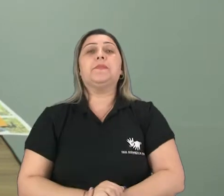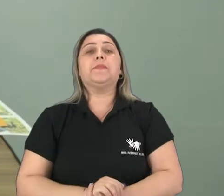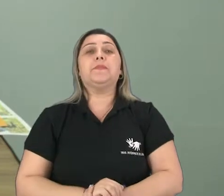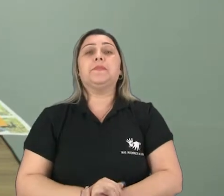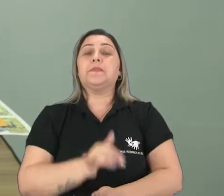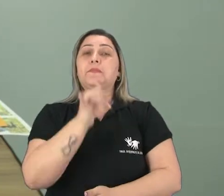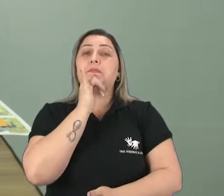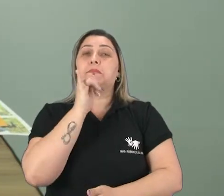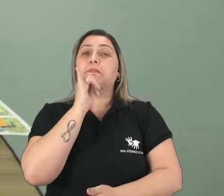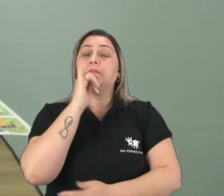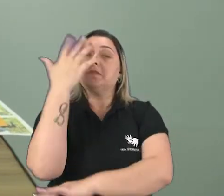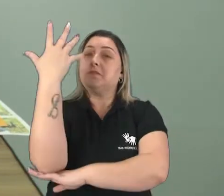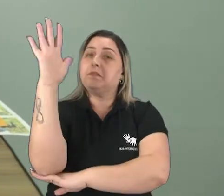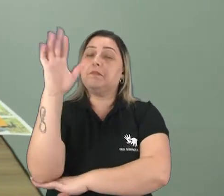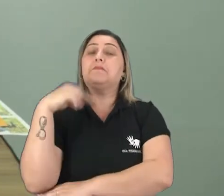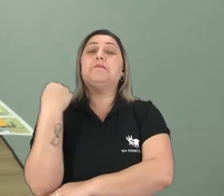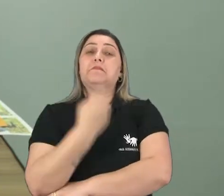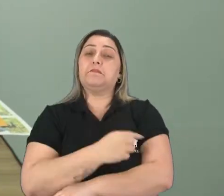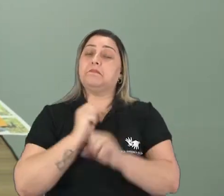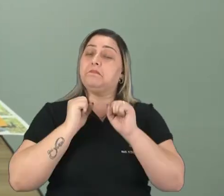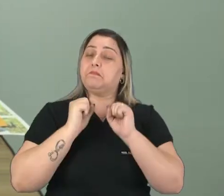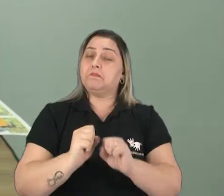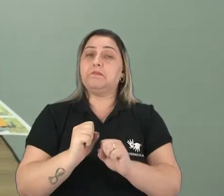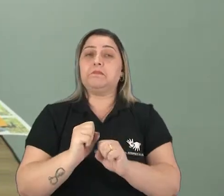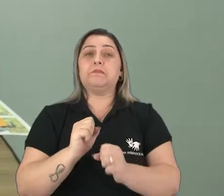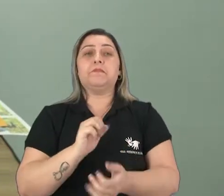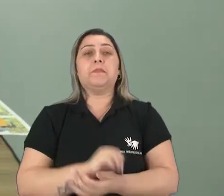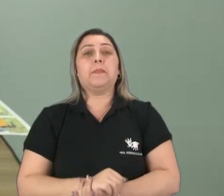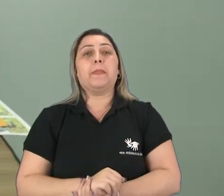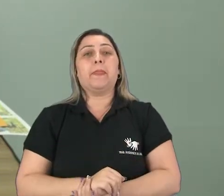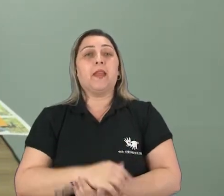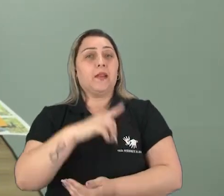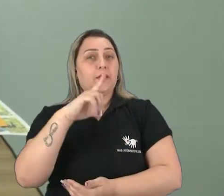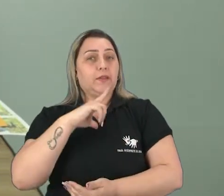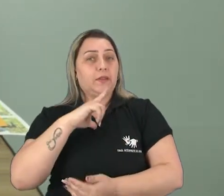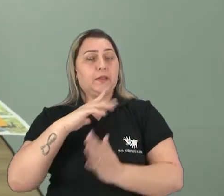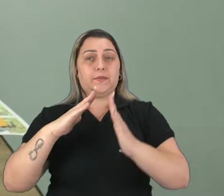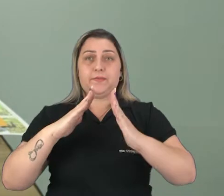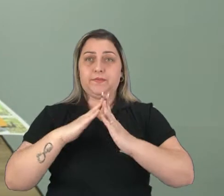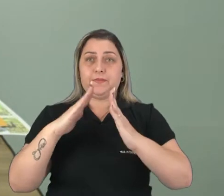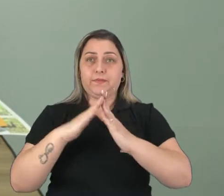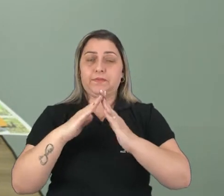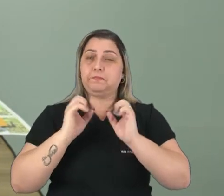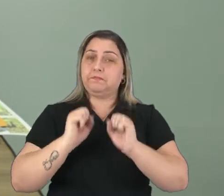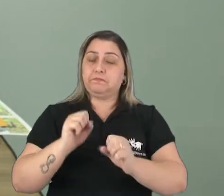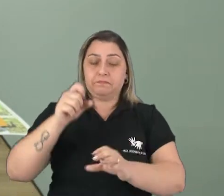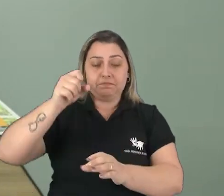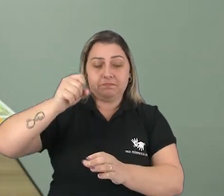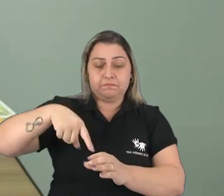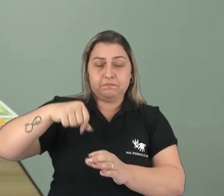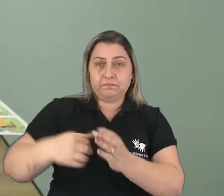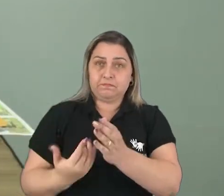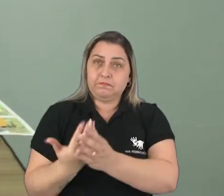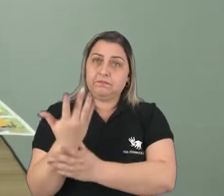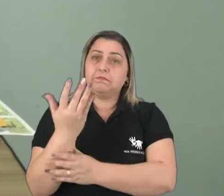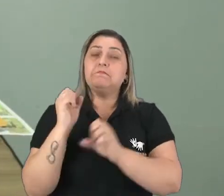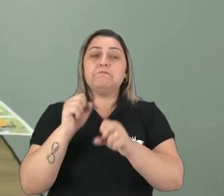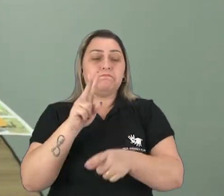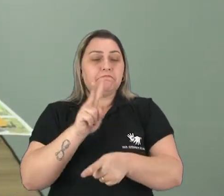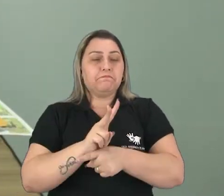são exemplos de plantas que nós podemos ter na nossa casa, nós podemos plantar,